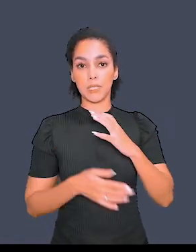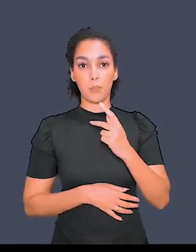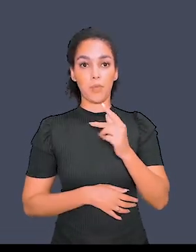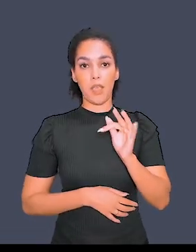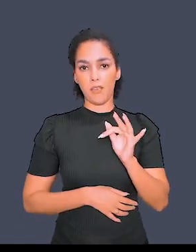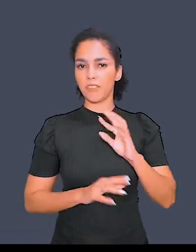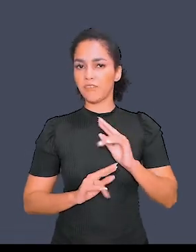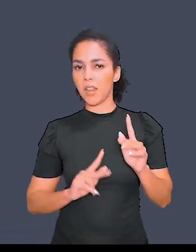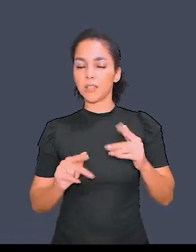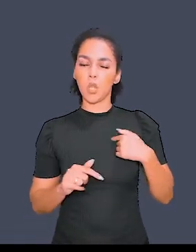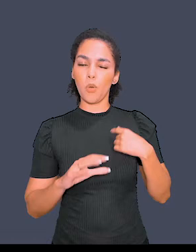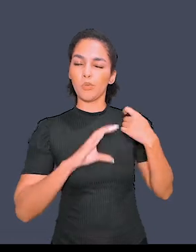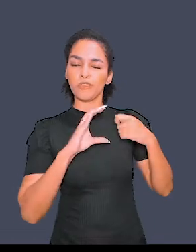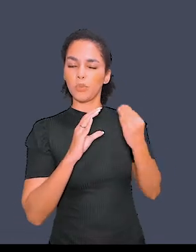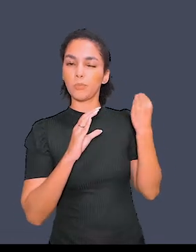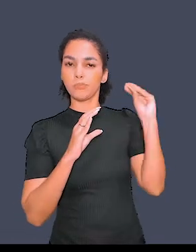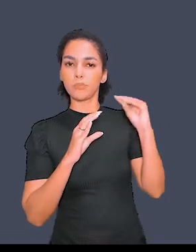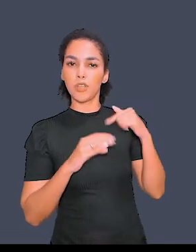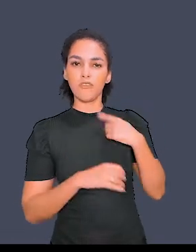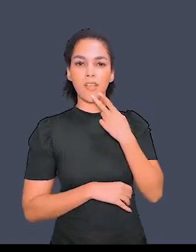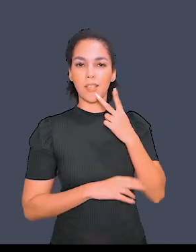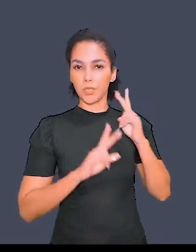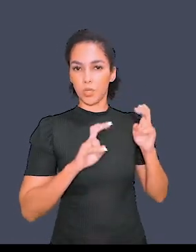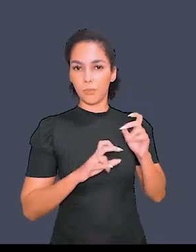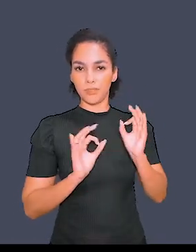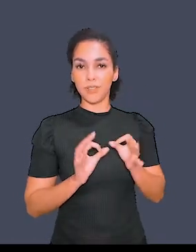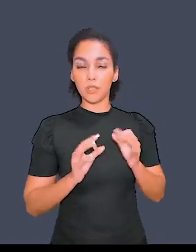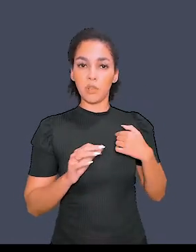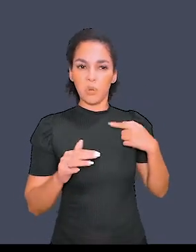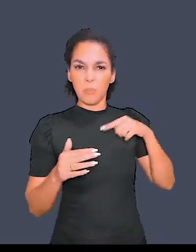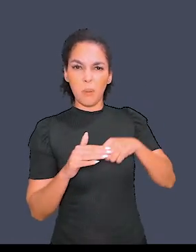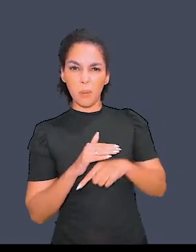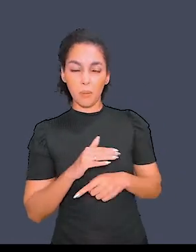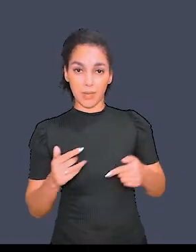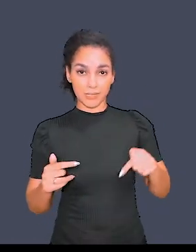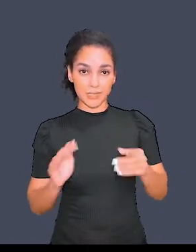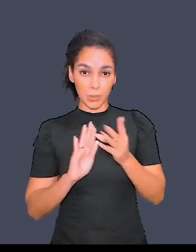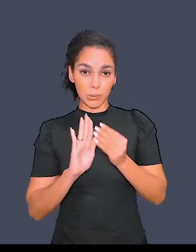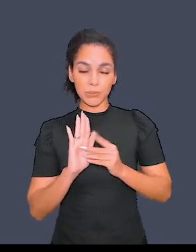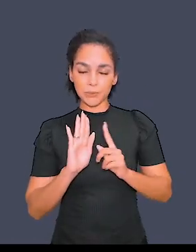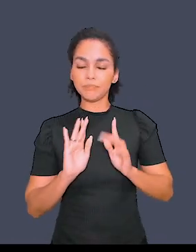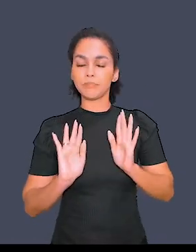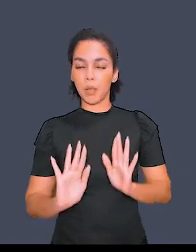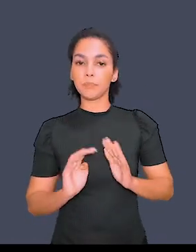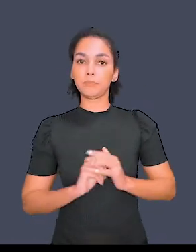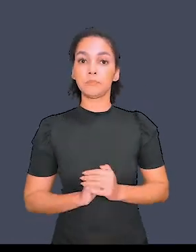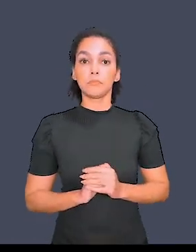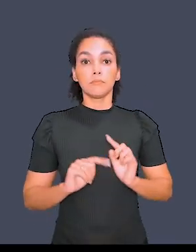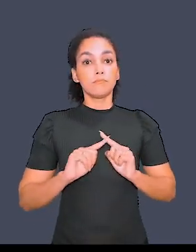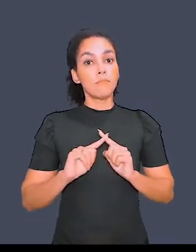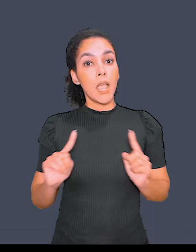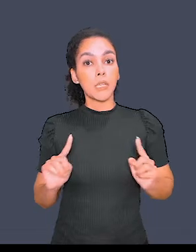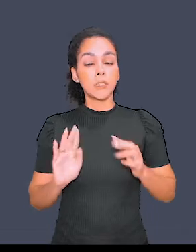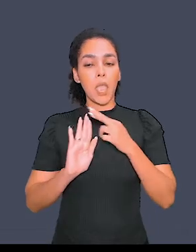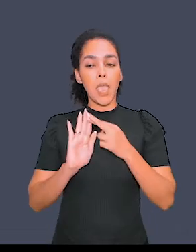que eu vou colocar aqui no card para vocês, um vídeo completo que eu falei sobre isso, para não mergulhar, para não se aprofundar muito nesse conteúdo, tá? Mas as